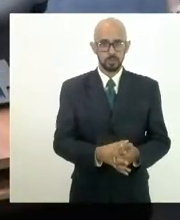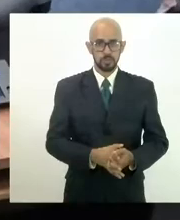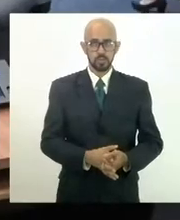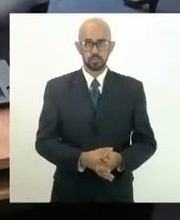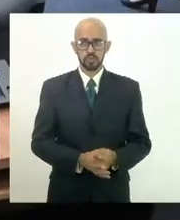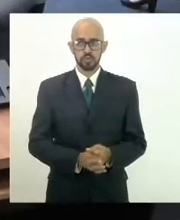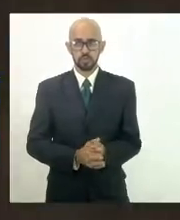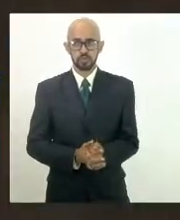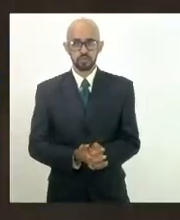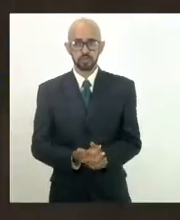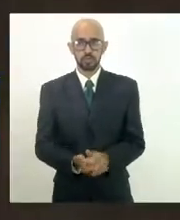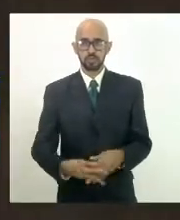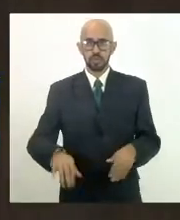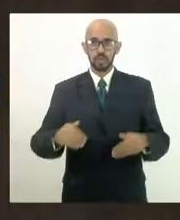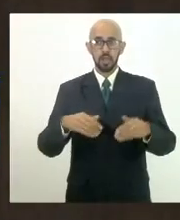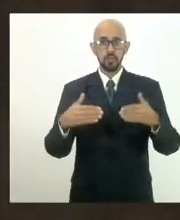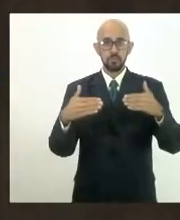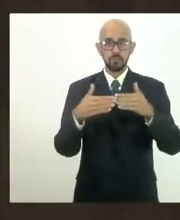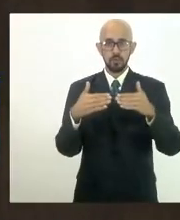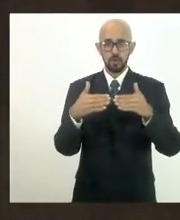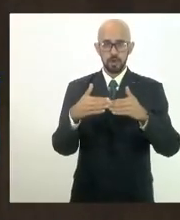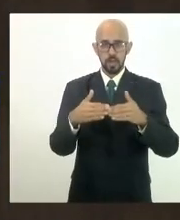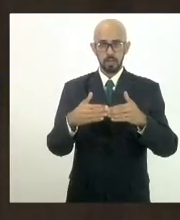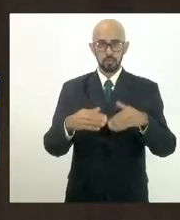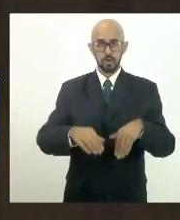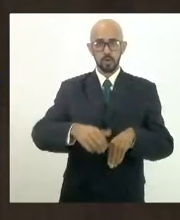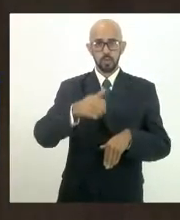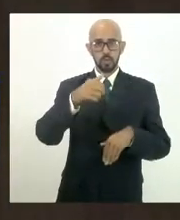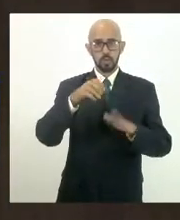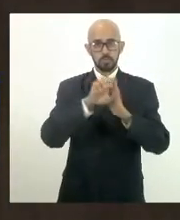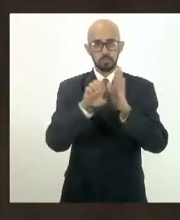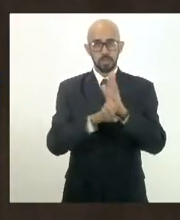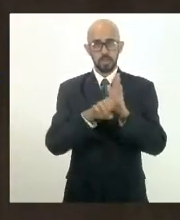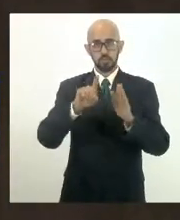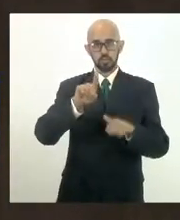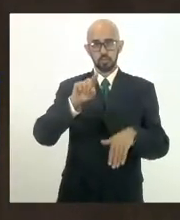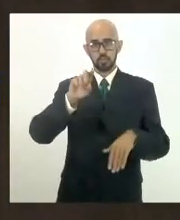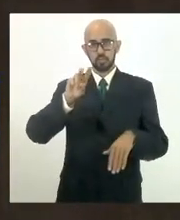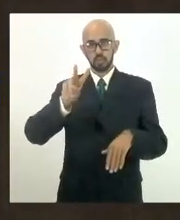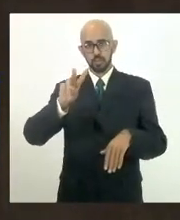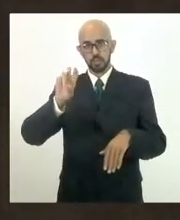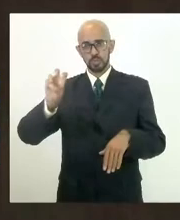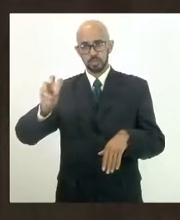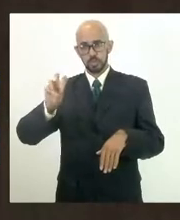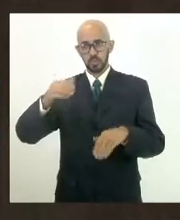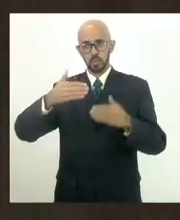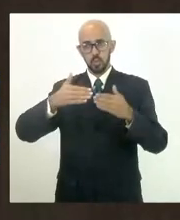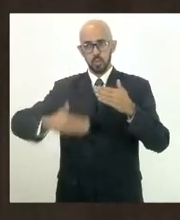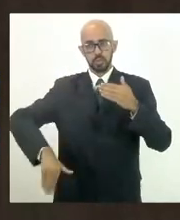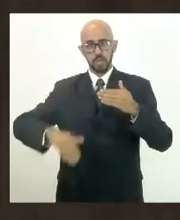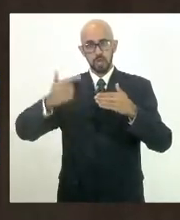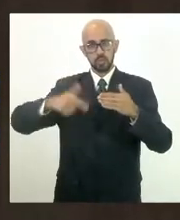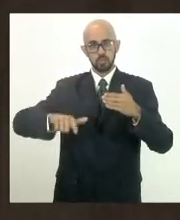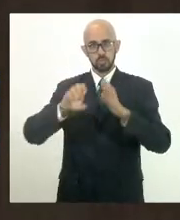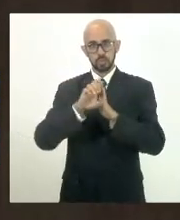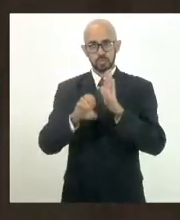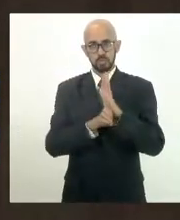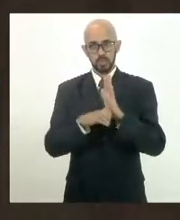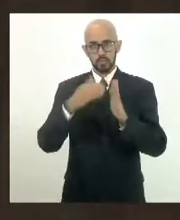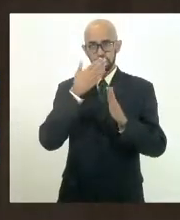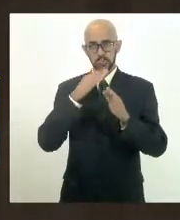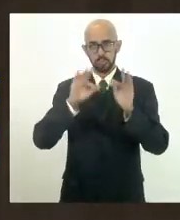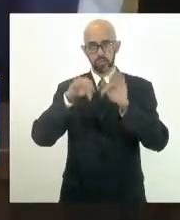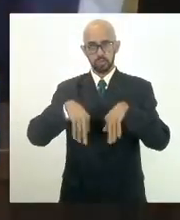Senhor presidente, pareceria favorável às emendas 1, 2 e 5, contrárias às demais emendas, concluindo por substitutivo, pedindo forma final de